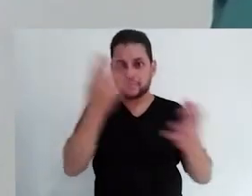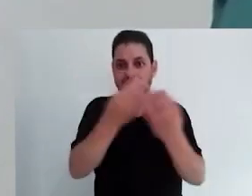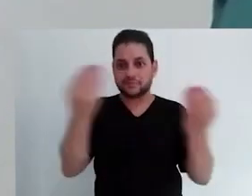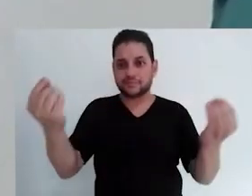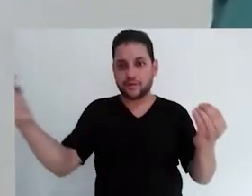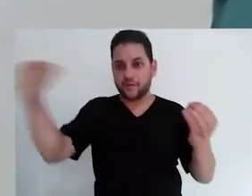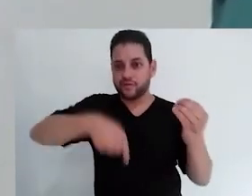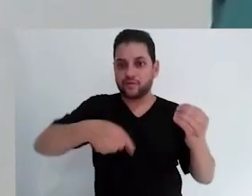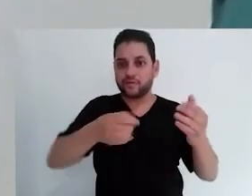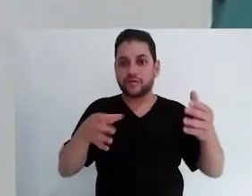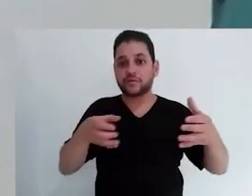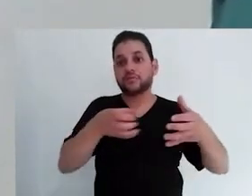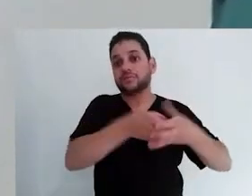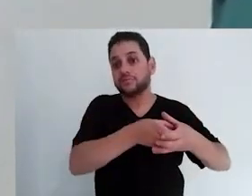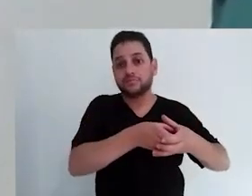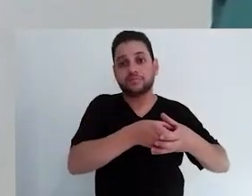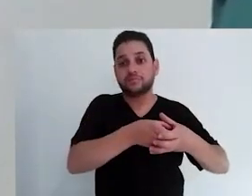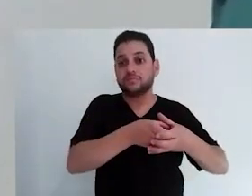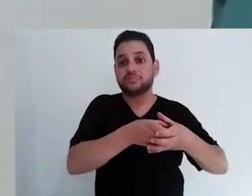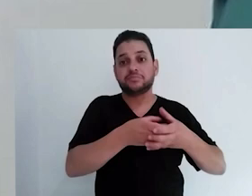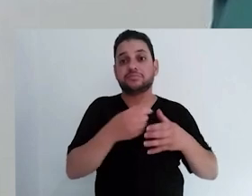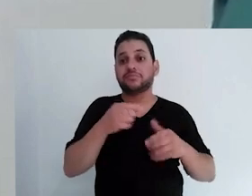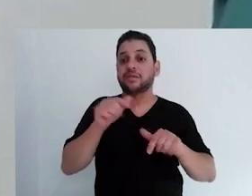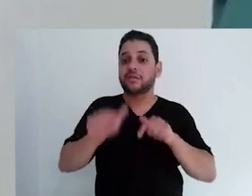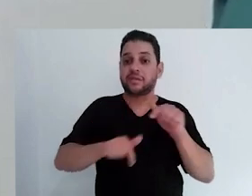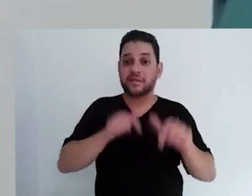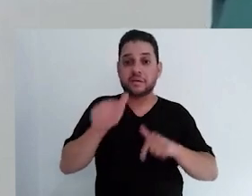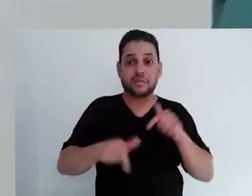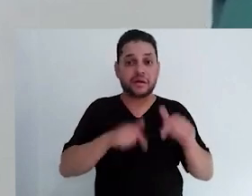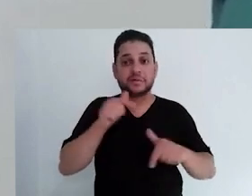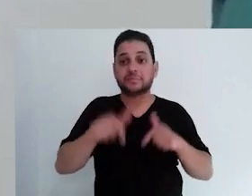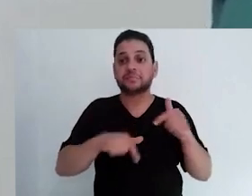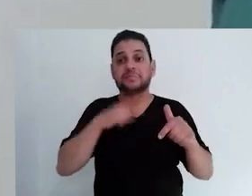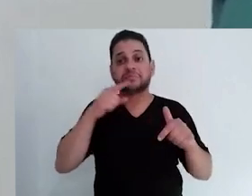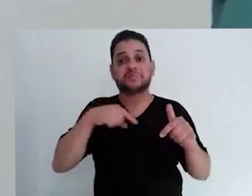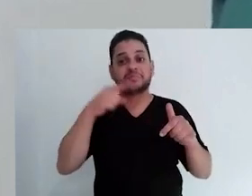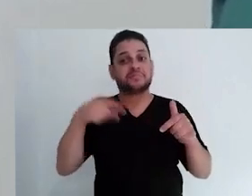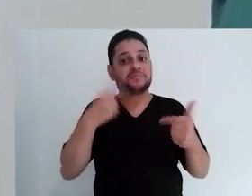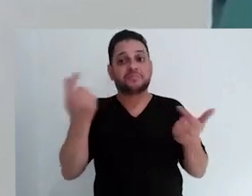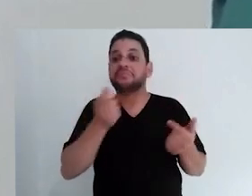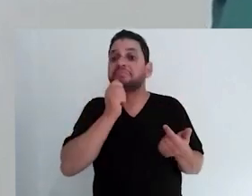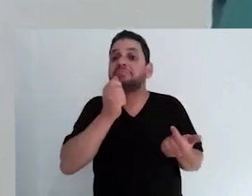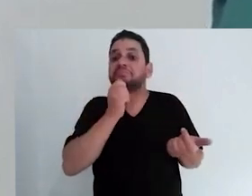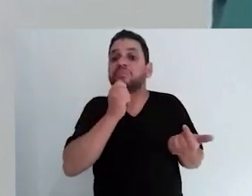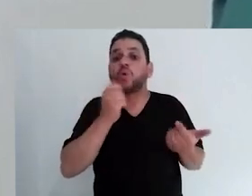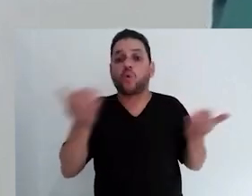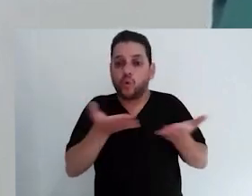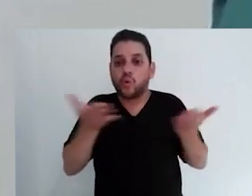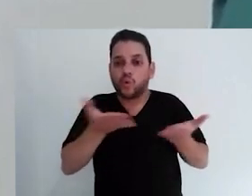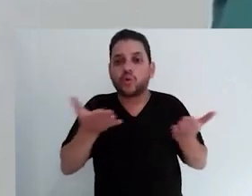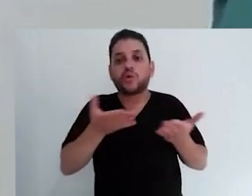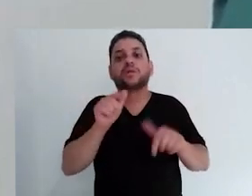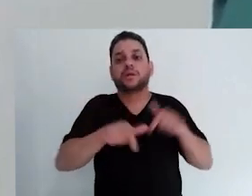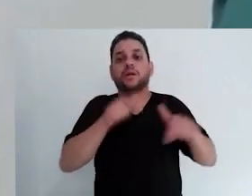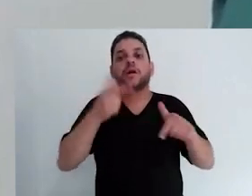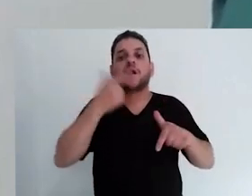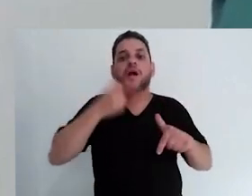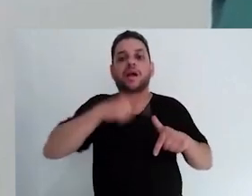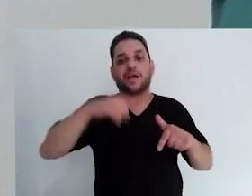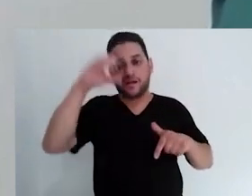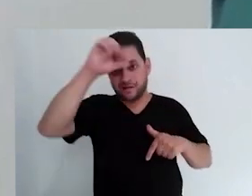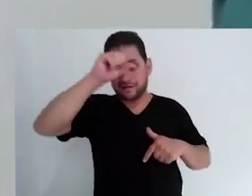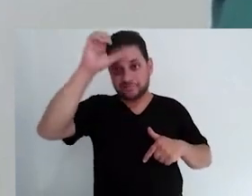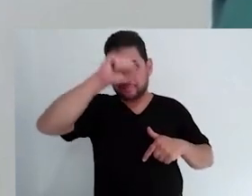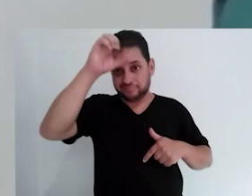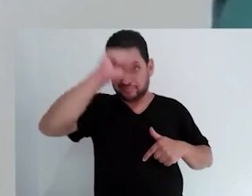tinham trabalhado com juizado, mesmo os que estão em gabinete minutando, hoje em dia têm desempenhado muito bem esse trabalho, pegaram muito fácil o jeito, e estão